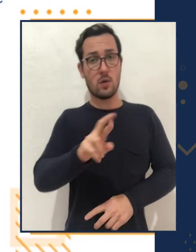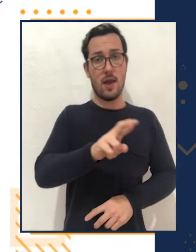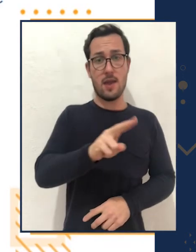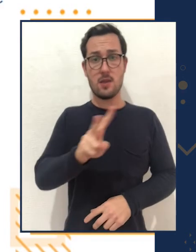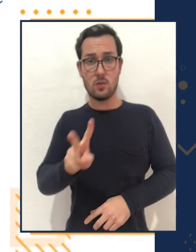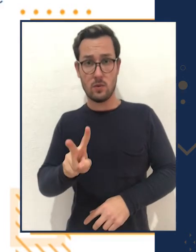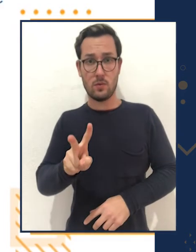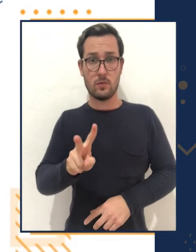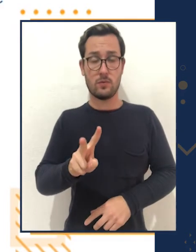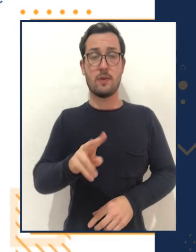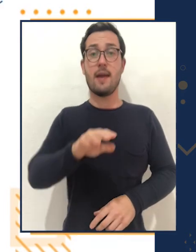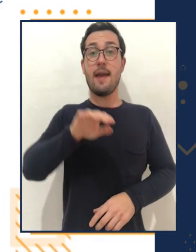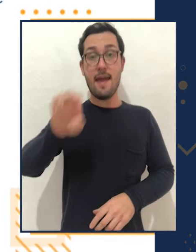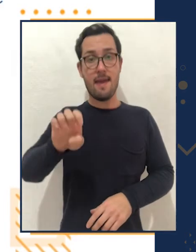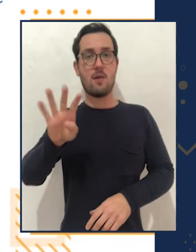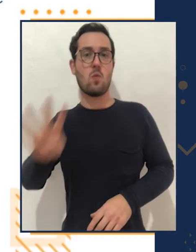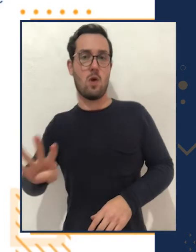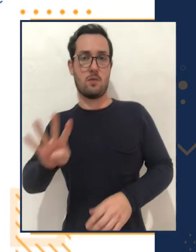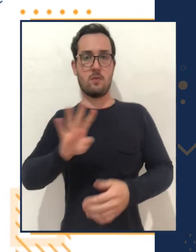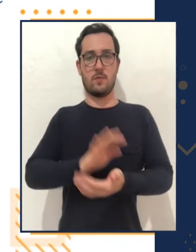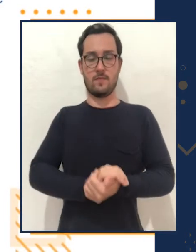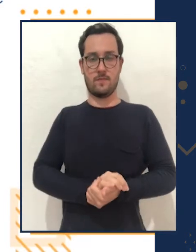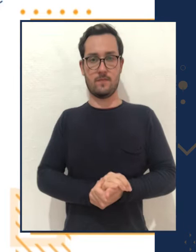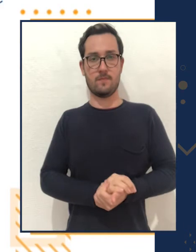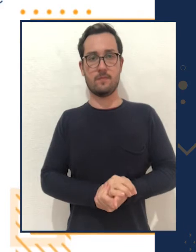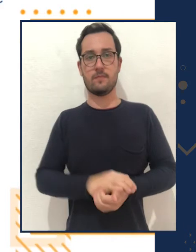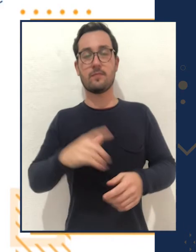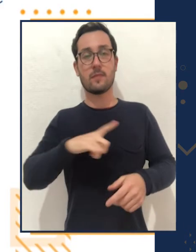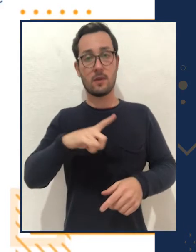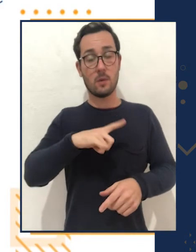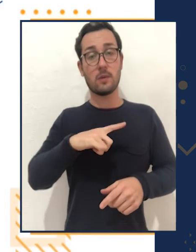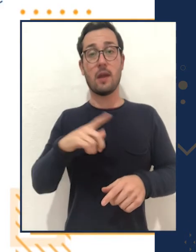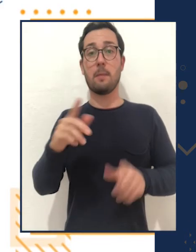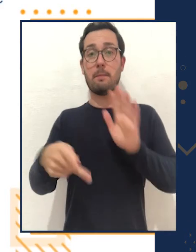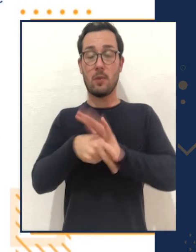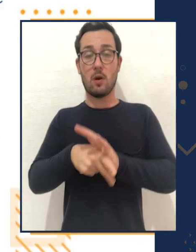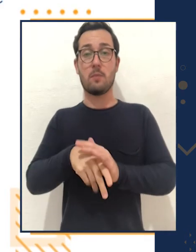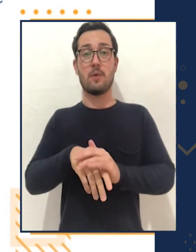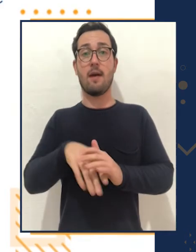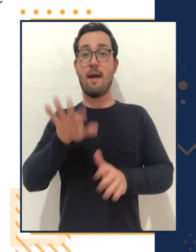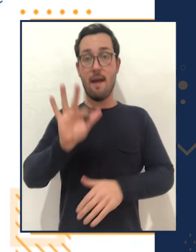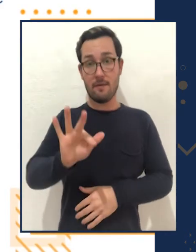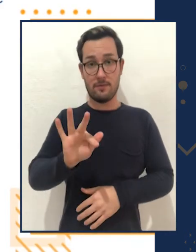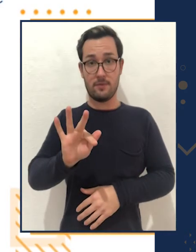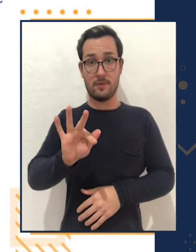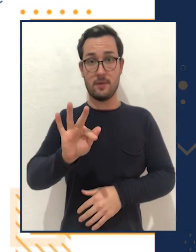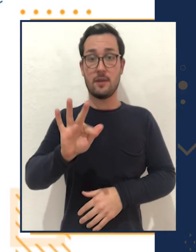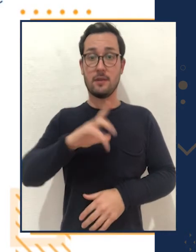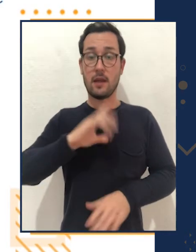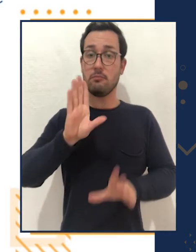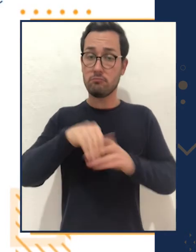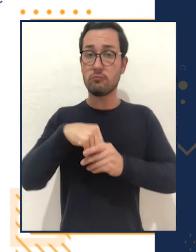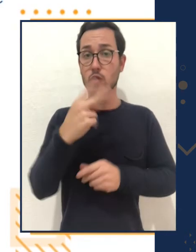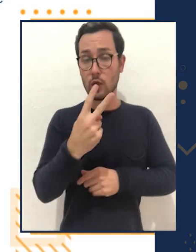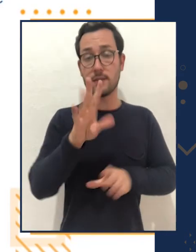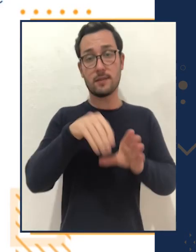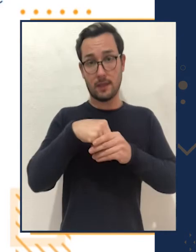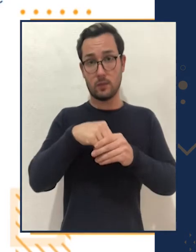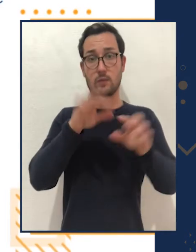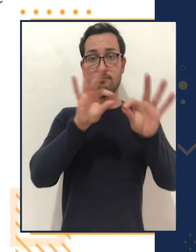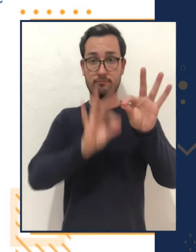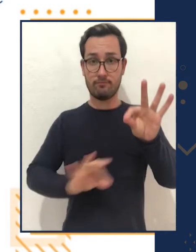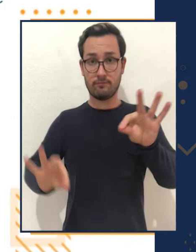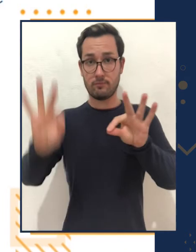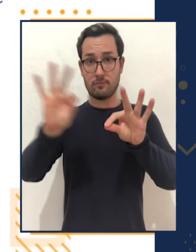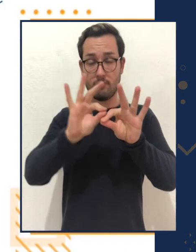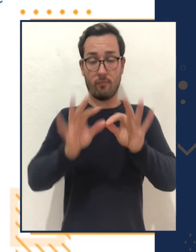liga o R1 à fonte E3 e essa fonte E2. Então B aqui é um nó, pode ser considerado um nó. D aqui, por